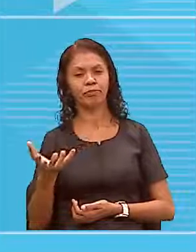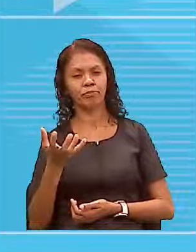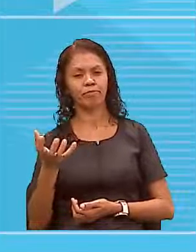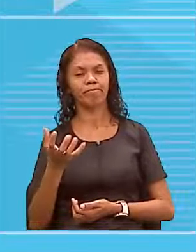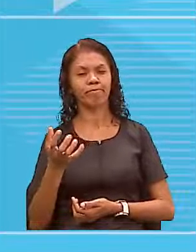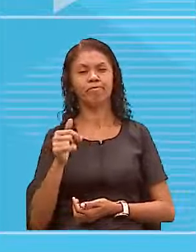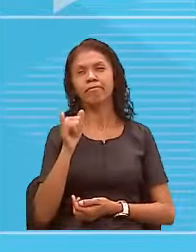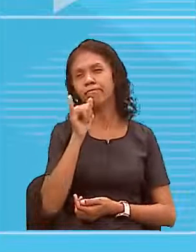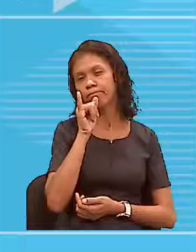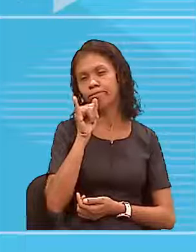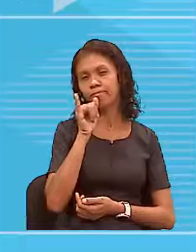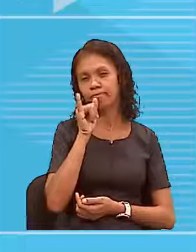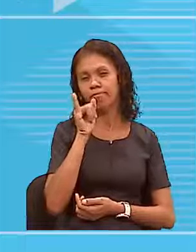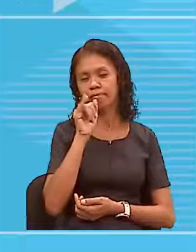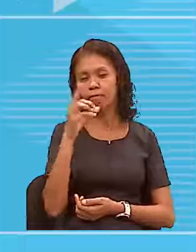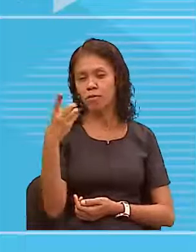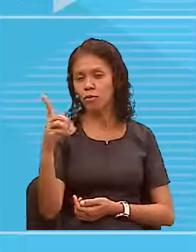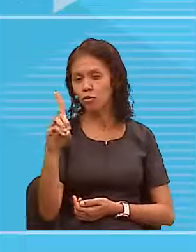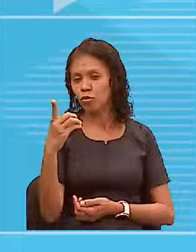Grande Disseu.